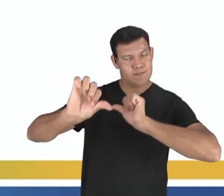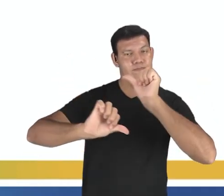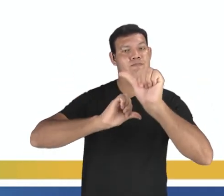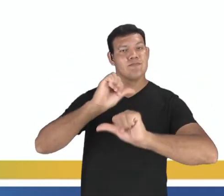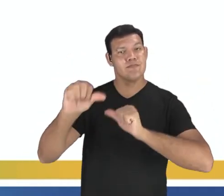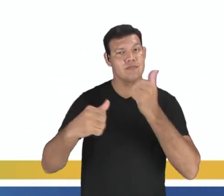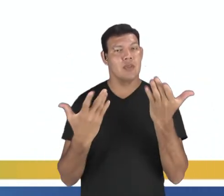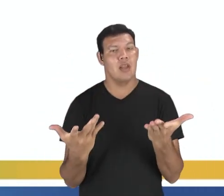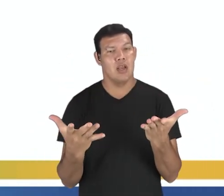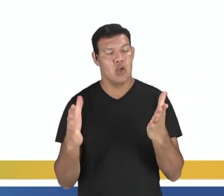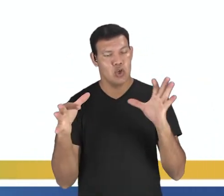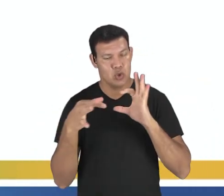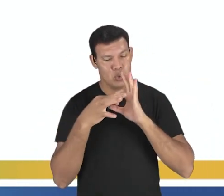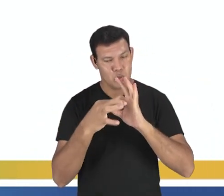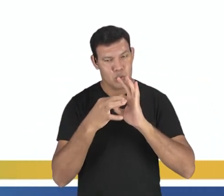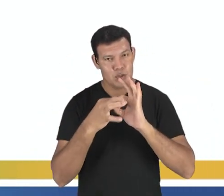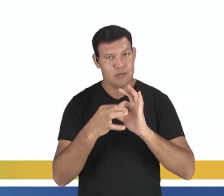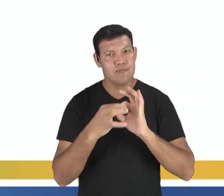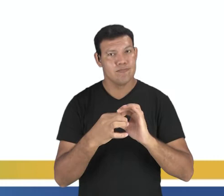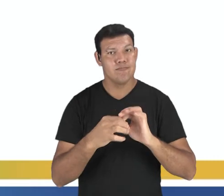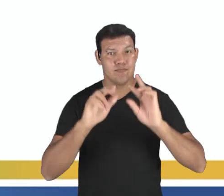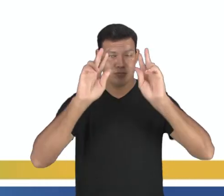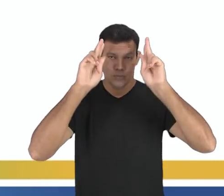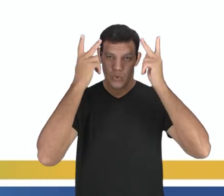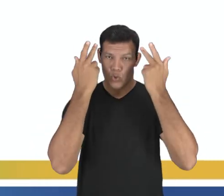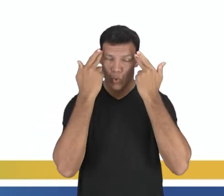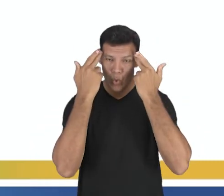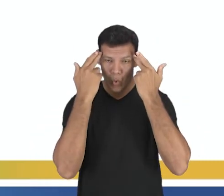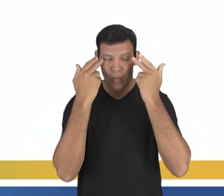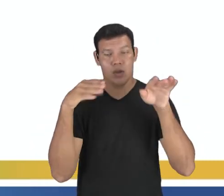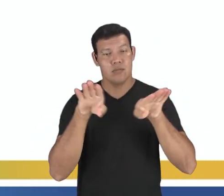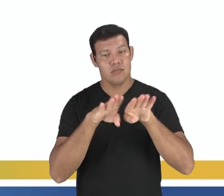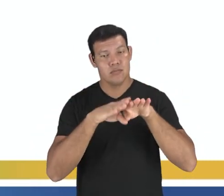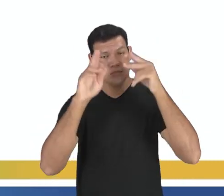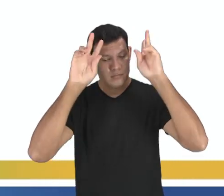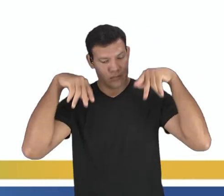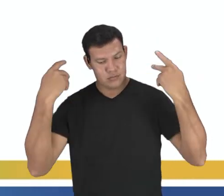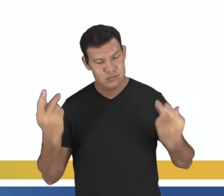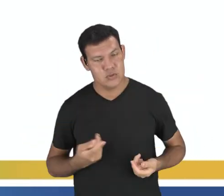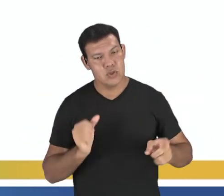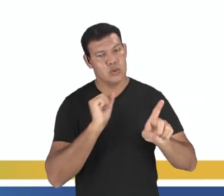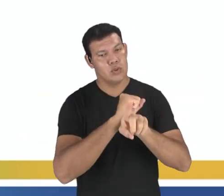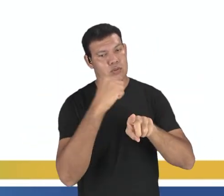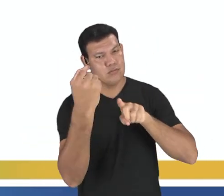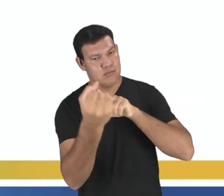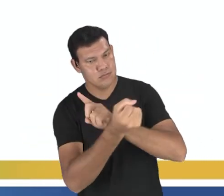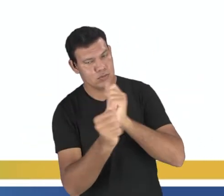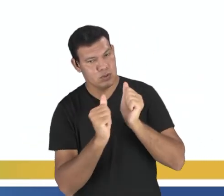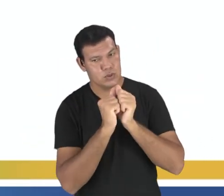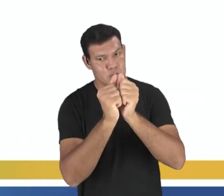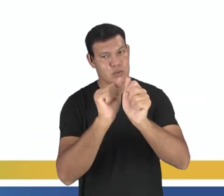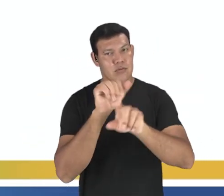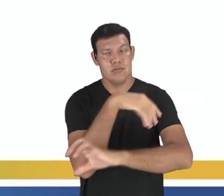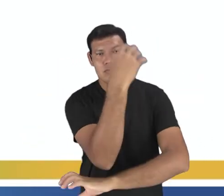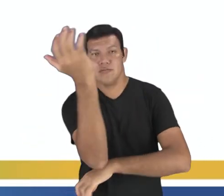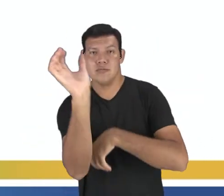através dessa conjunção entre o natural e o humano, entre a sociedade e a natureza, entre aquilo que os